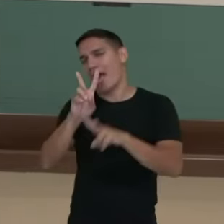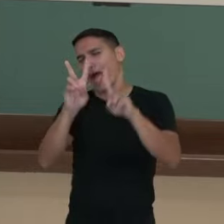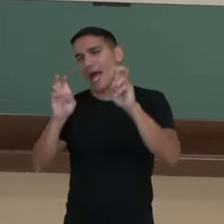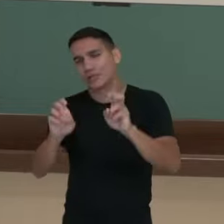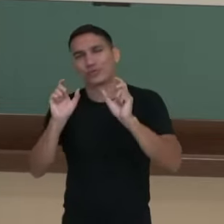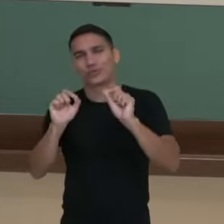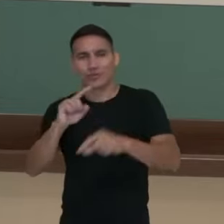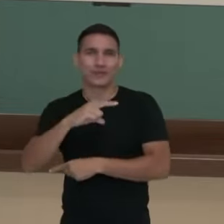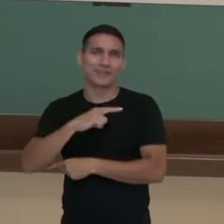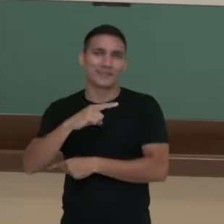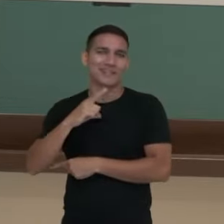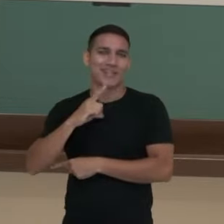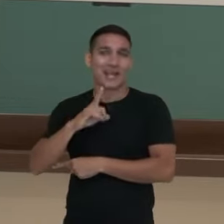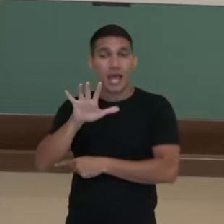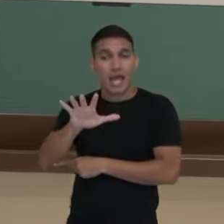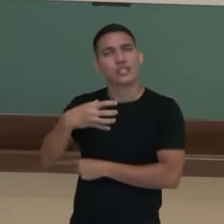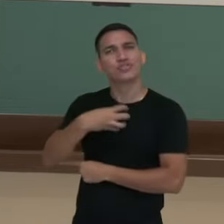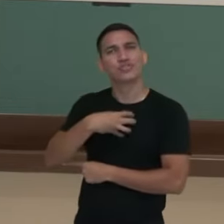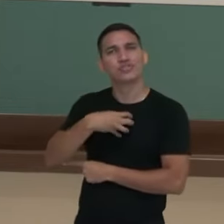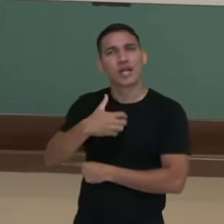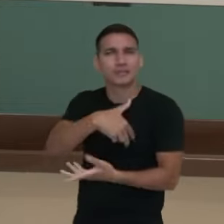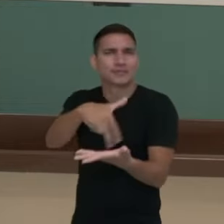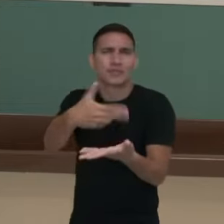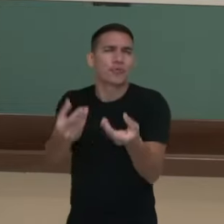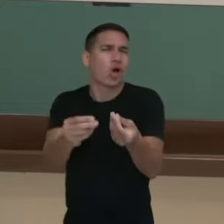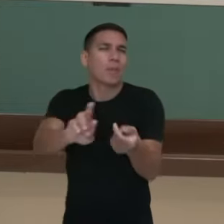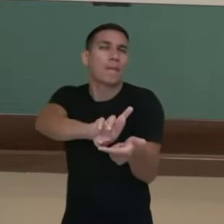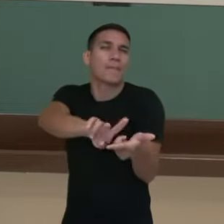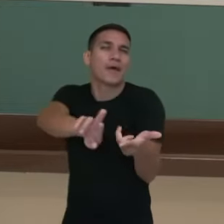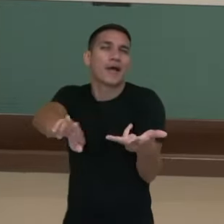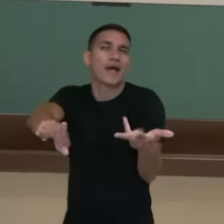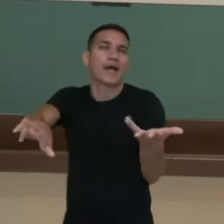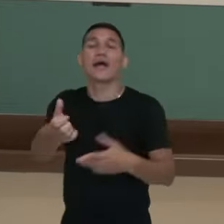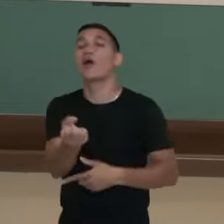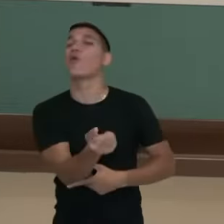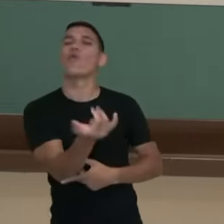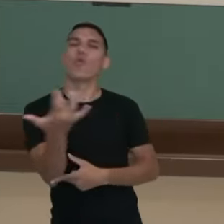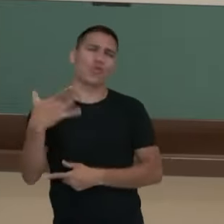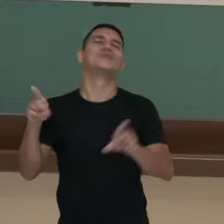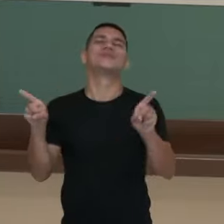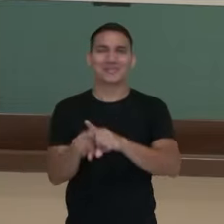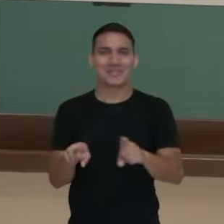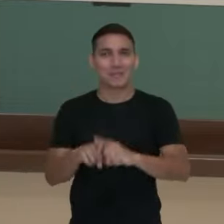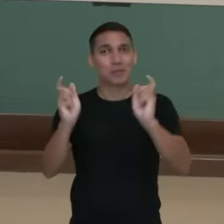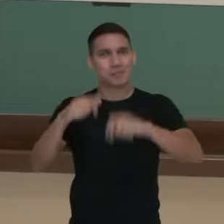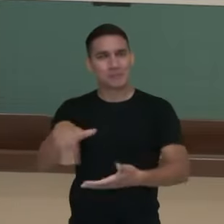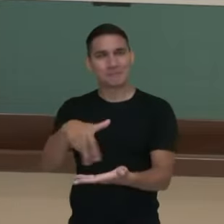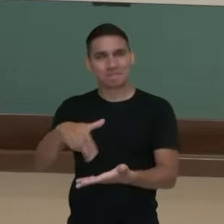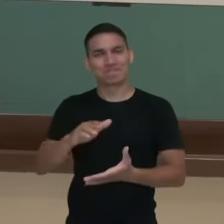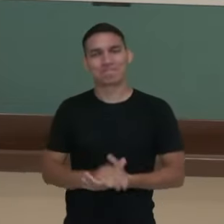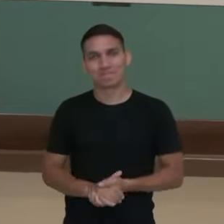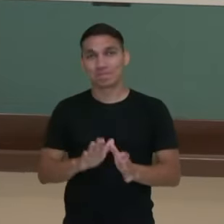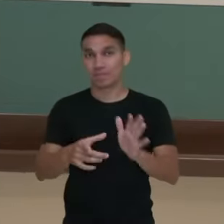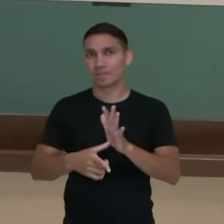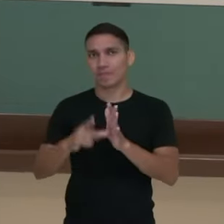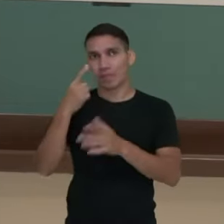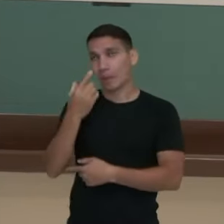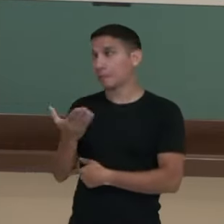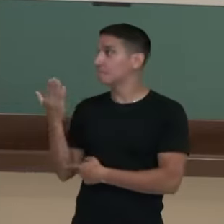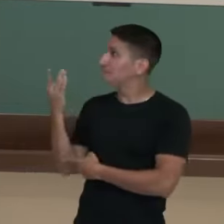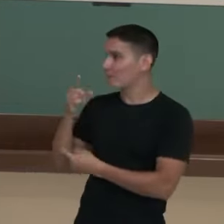mais sobre esse estilo de dança e outras manifestações também da nossa dança. E aí?